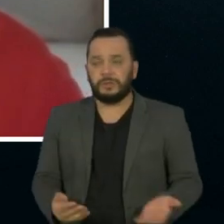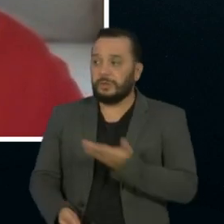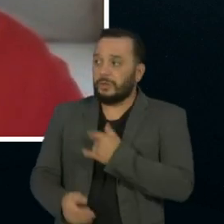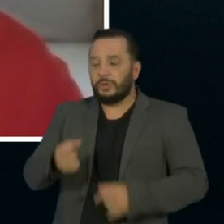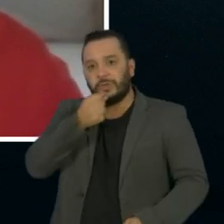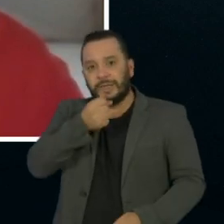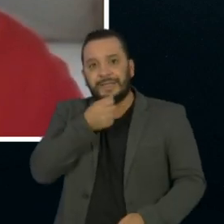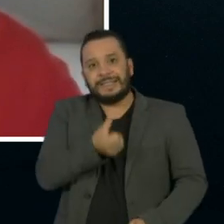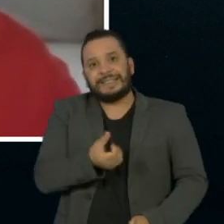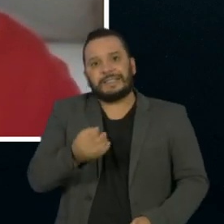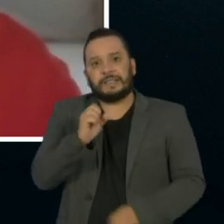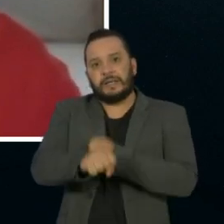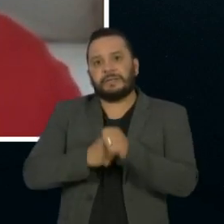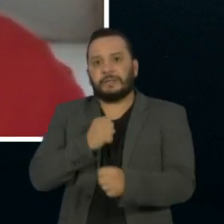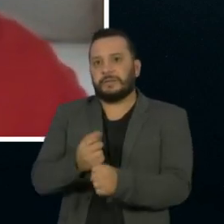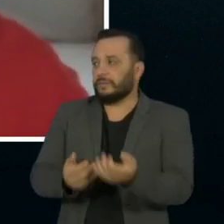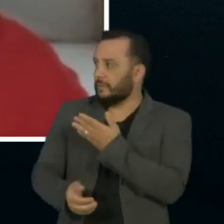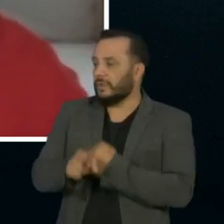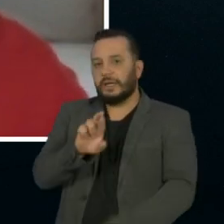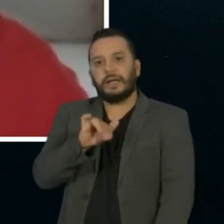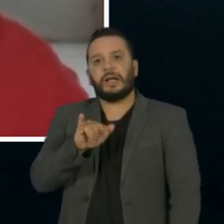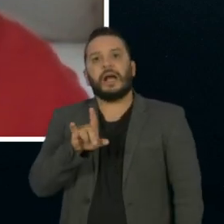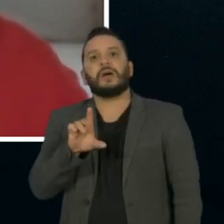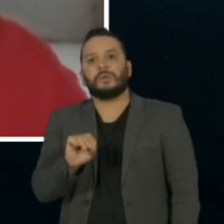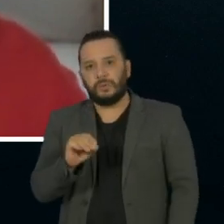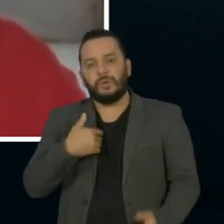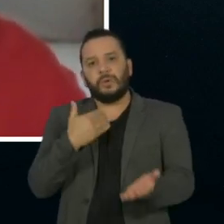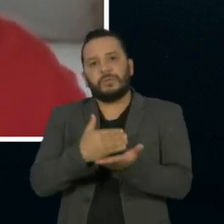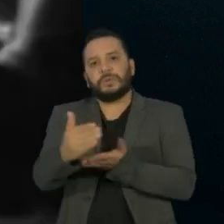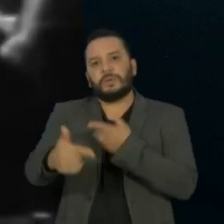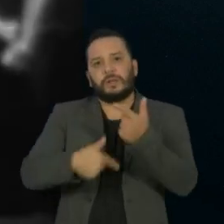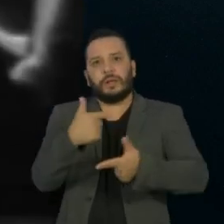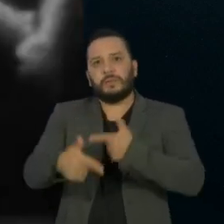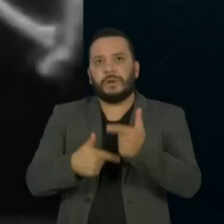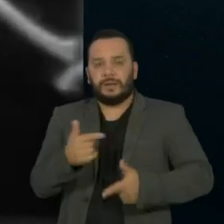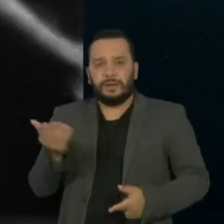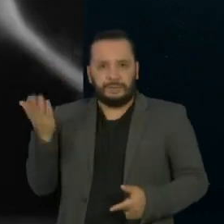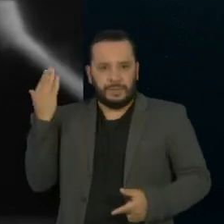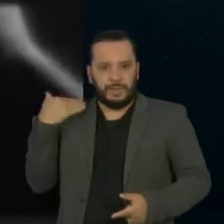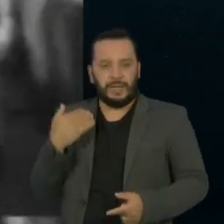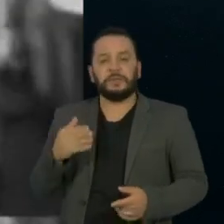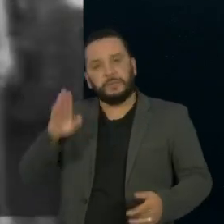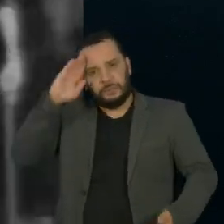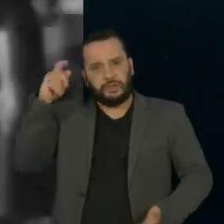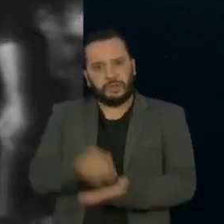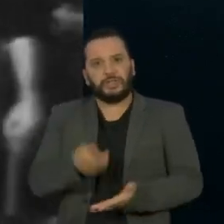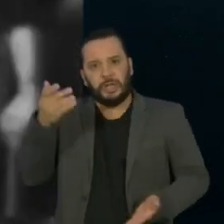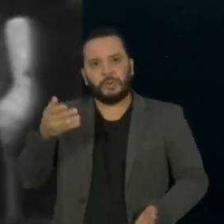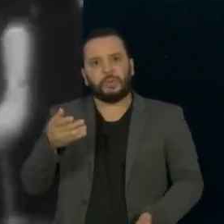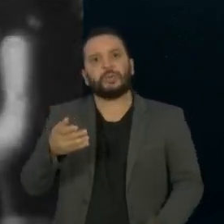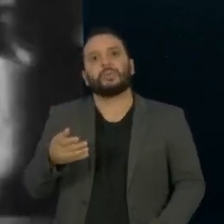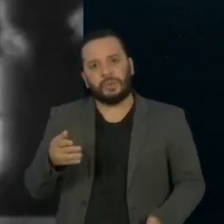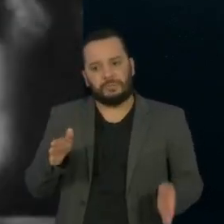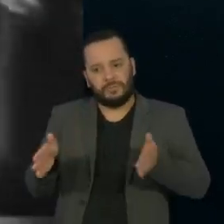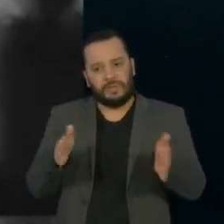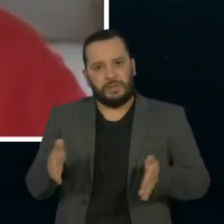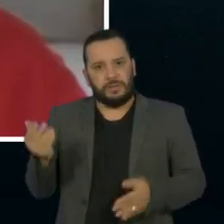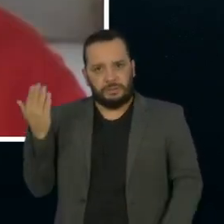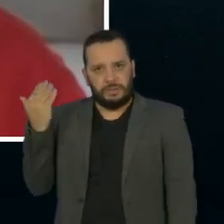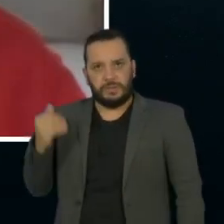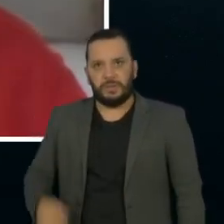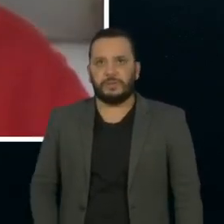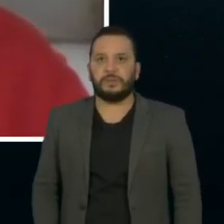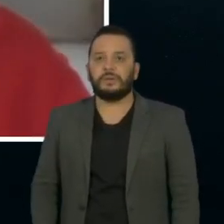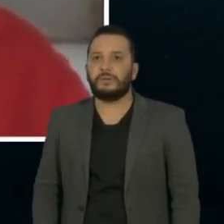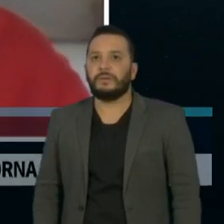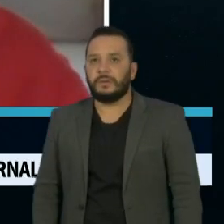há quase 60 anos, Ricardo Couto começou a carreira profissional nos anos de chumbo, em plena ditadura militar. E